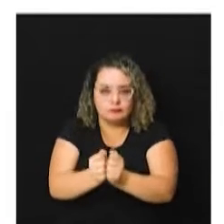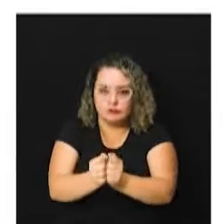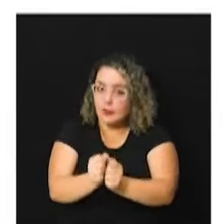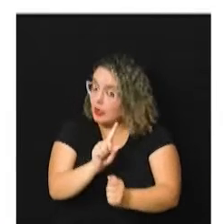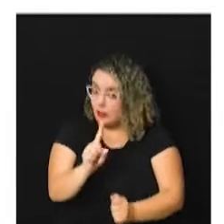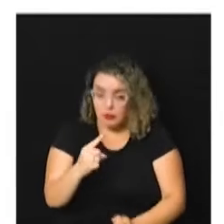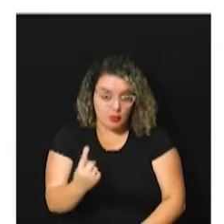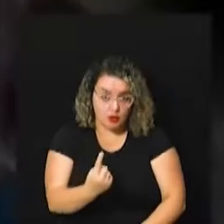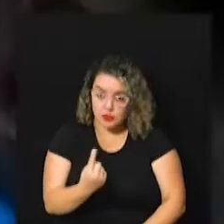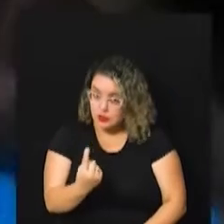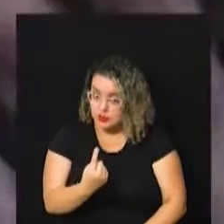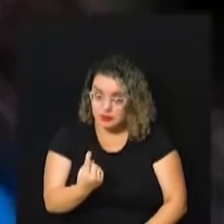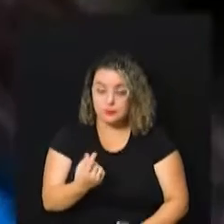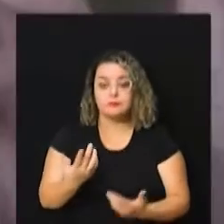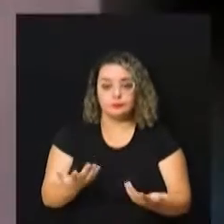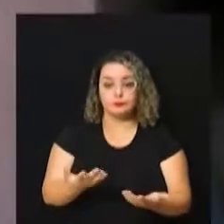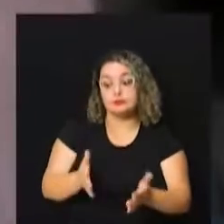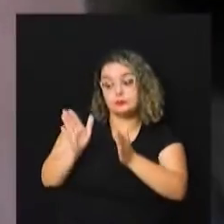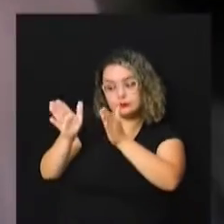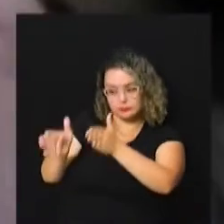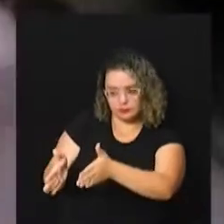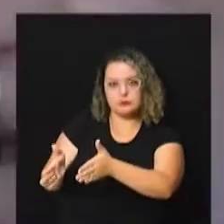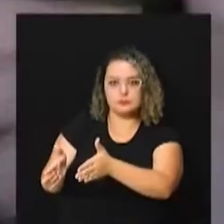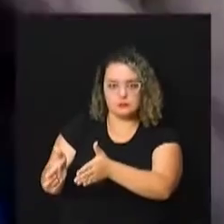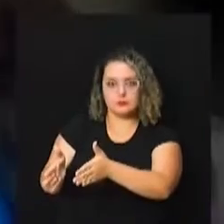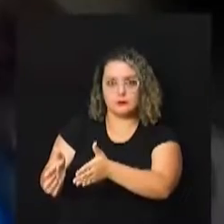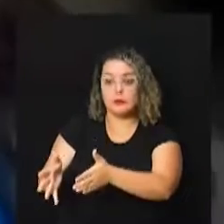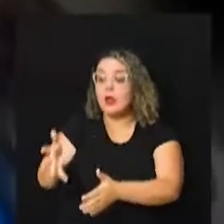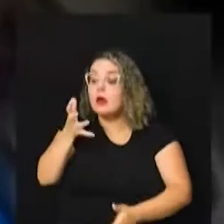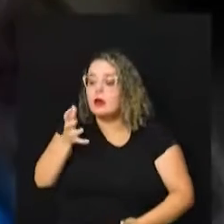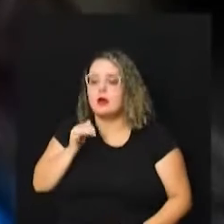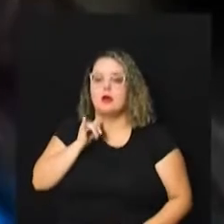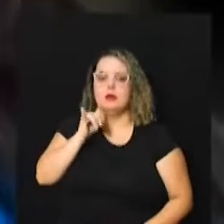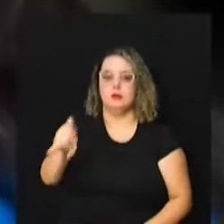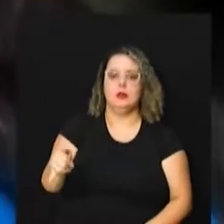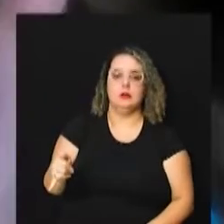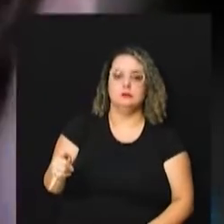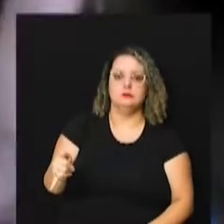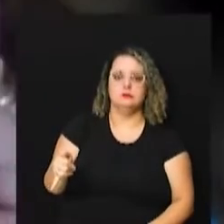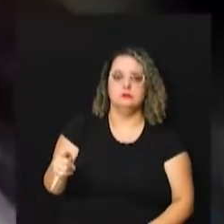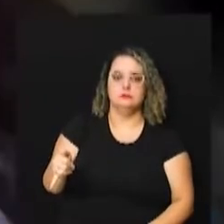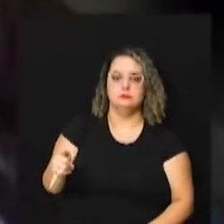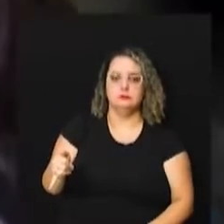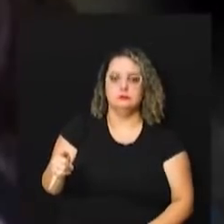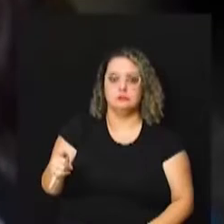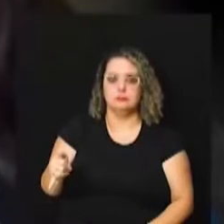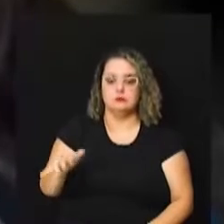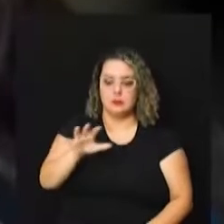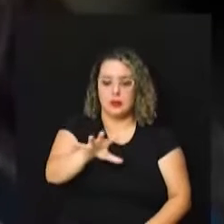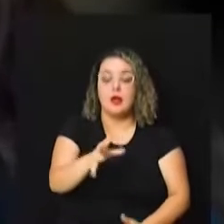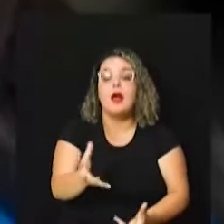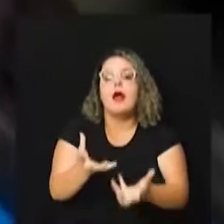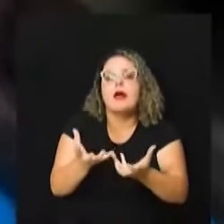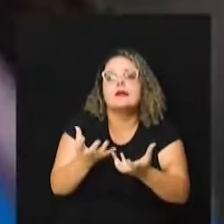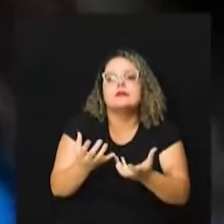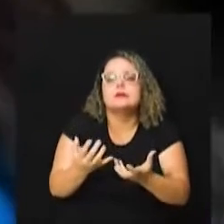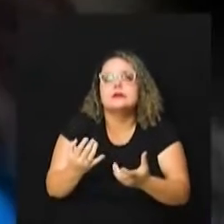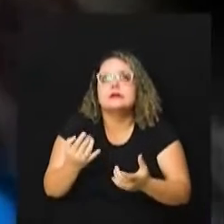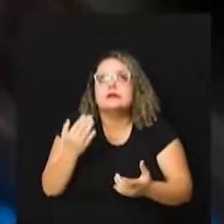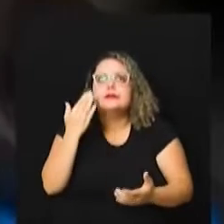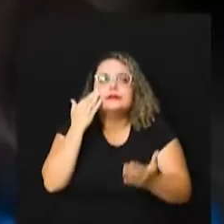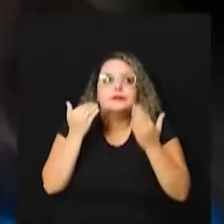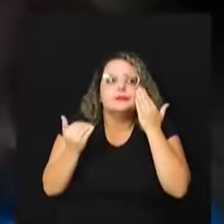informações. Então, eu quero me cuidar, que chama. Aí ele pode acessar e-books, testes rápidos sobre como